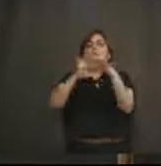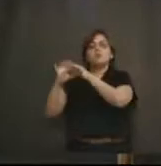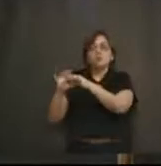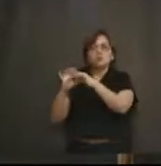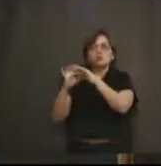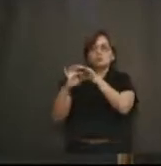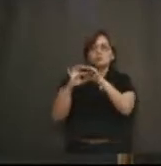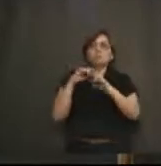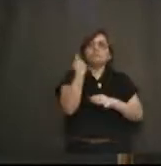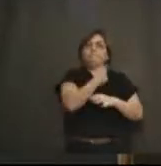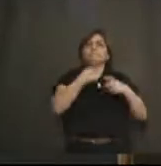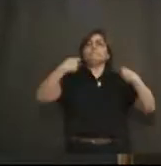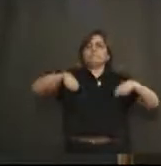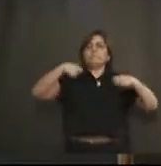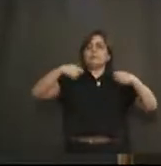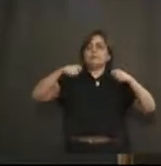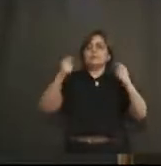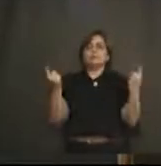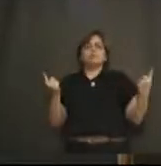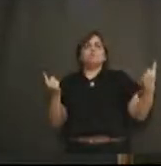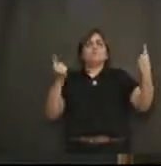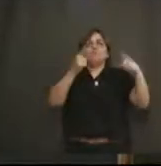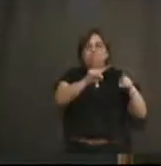precisamos enfrentar, né?